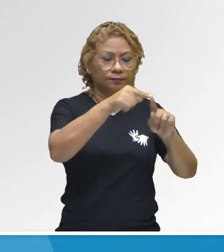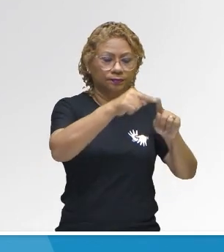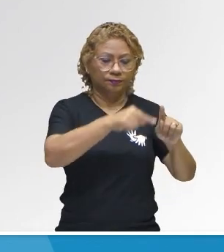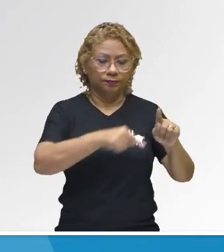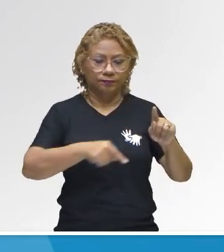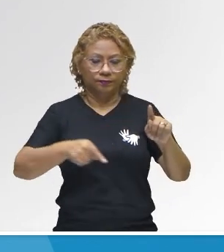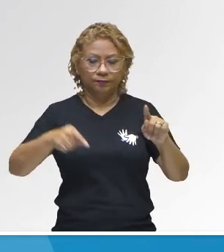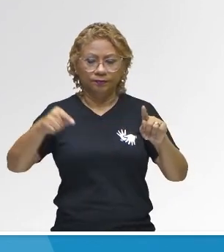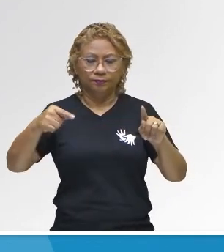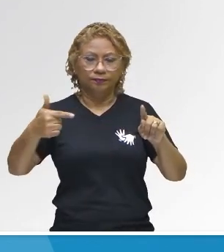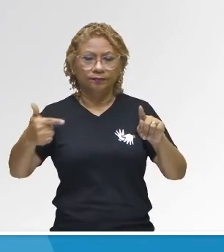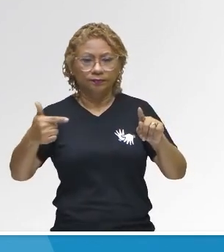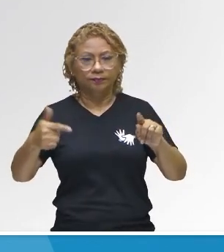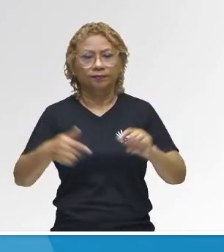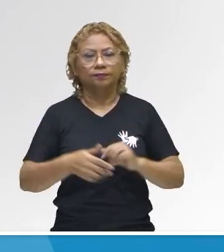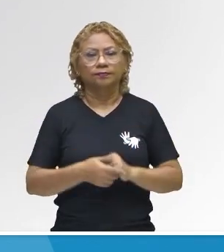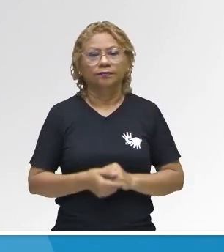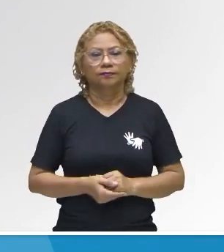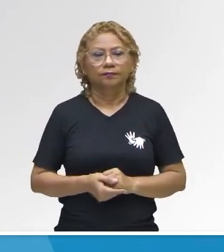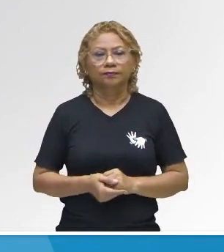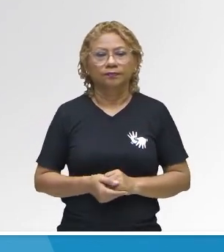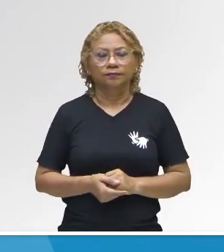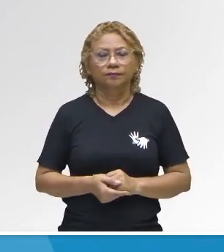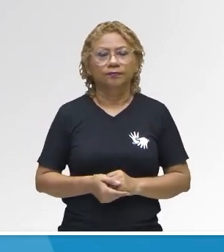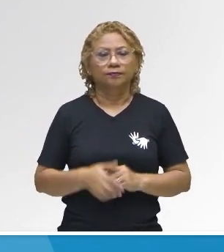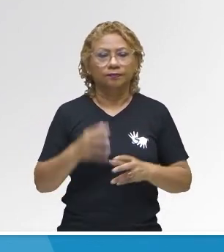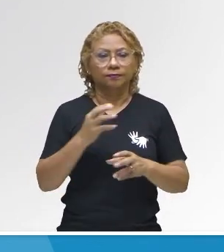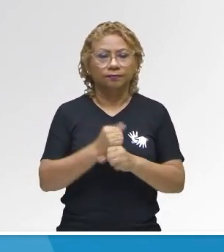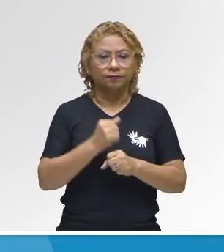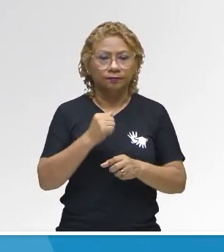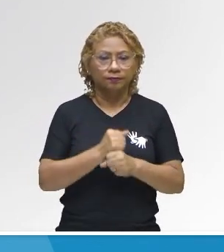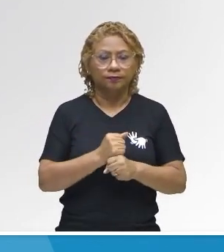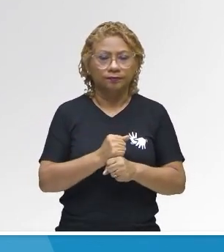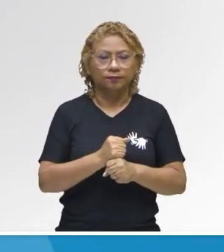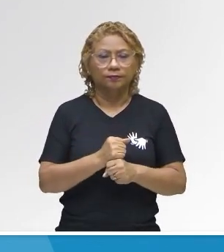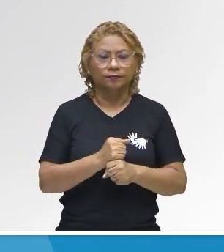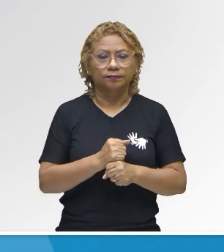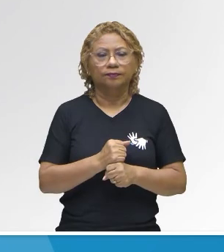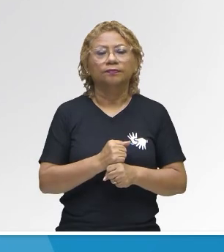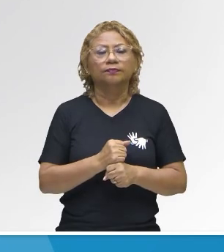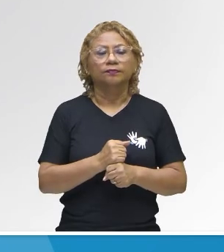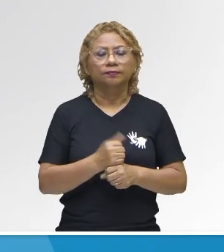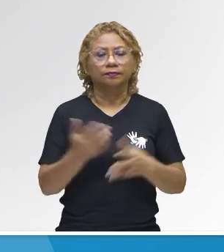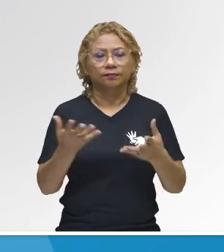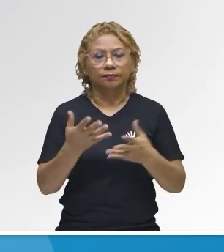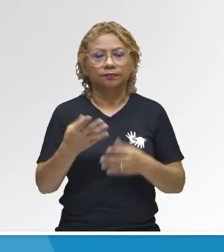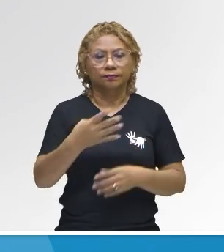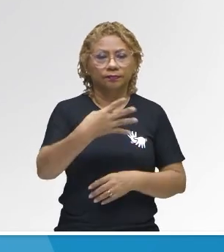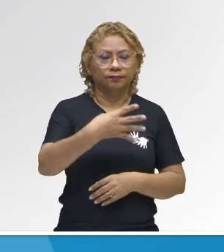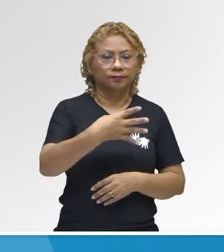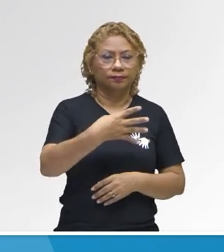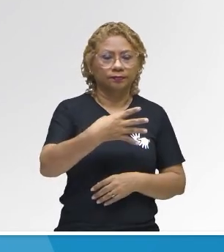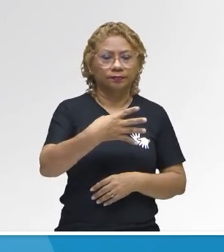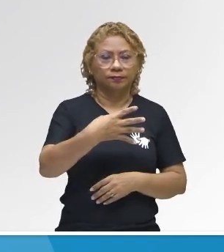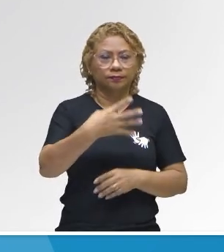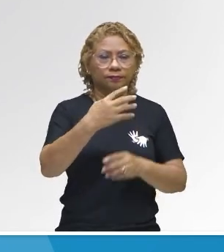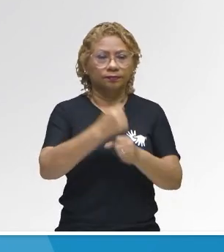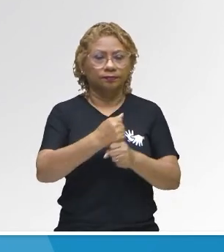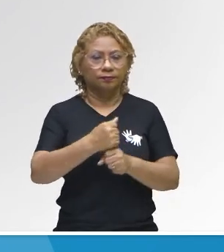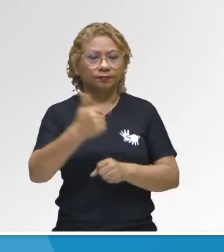nós temos uma soma, o denominador ele vai ter que valer tanto para o π sobre 2 quanto para o